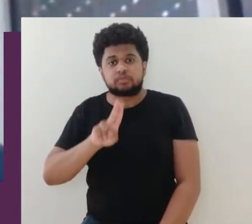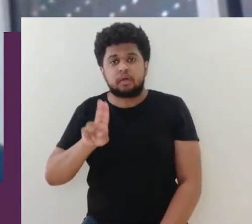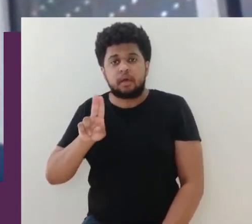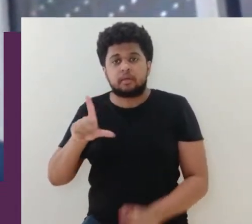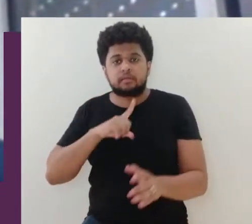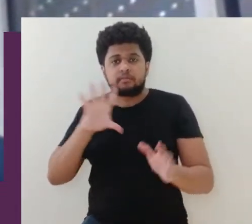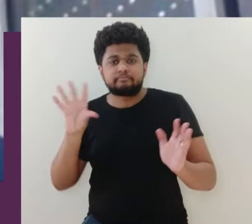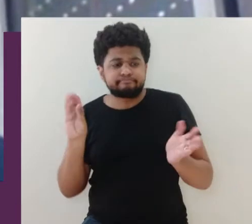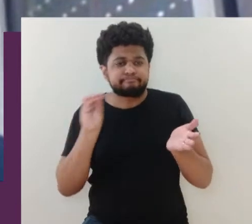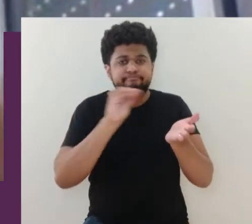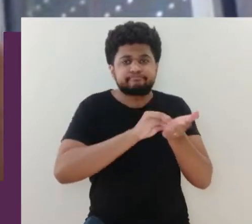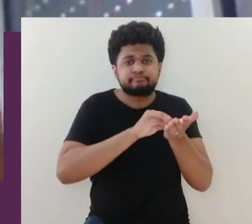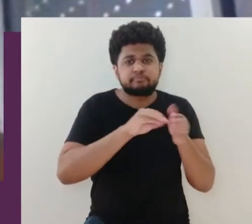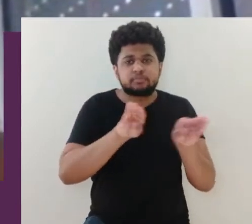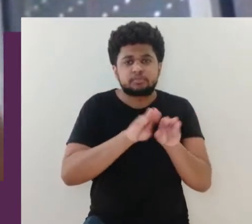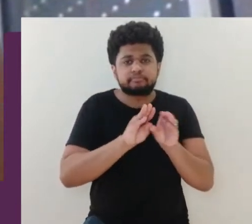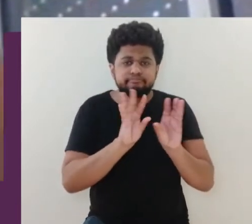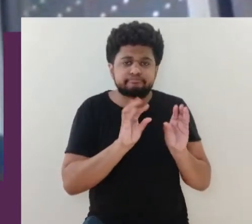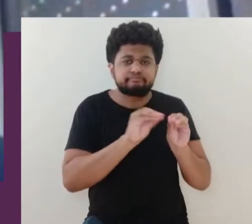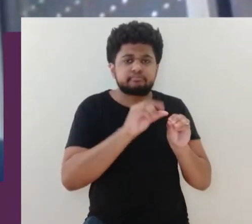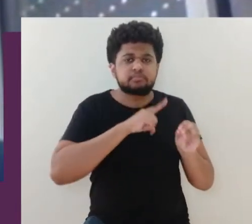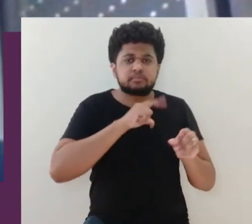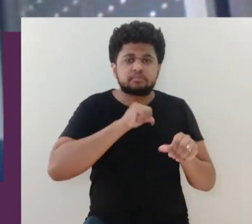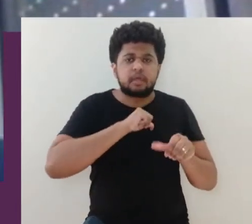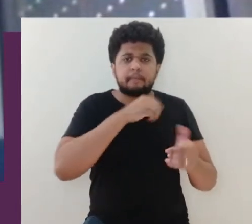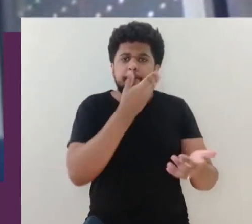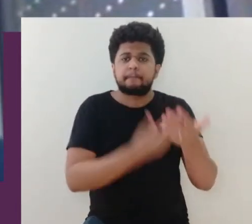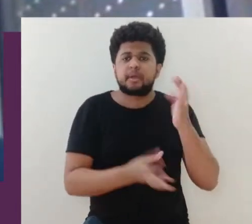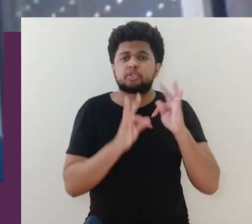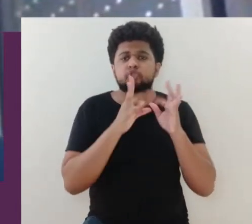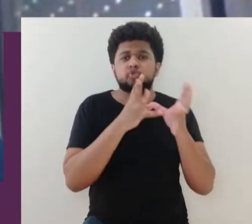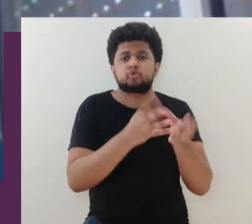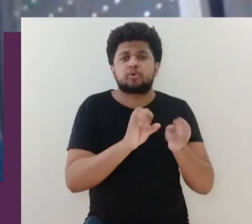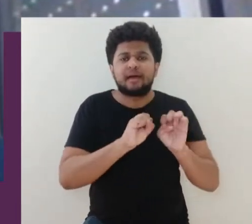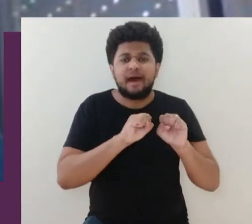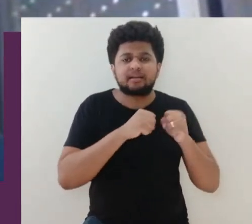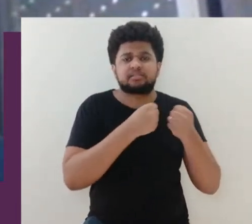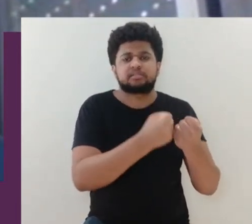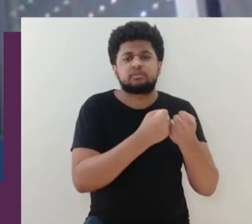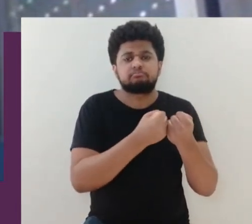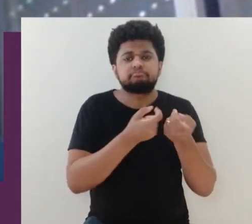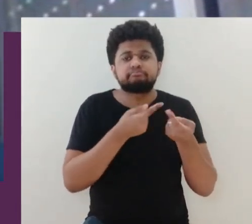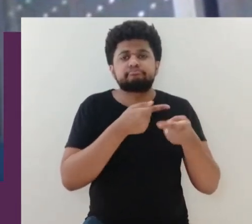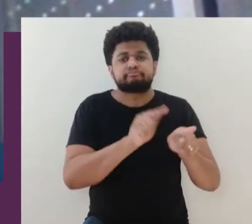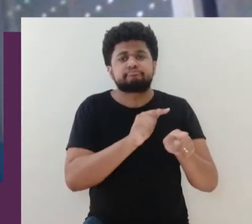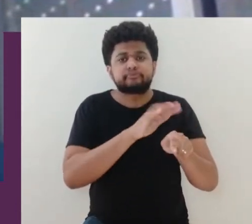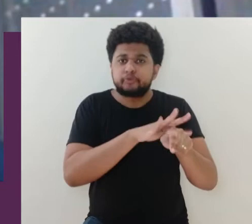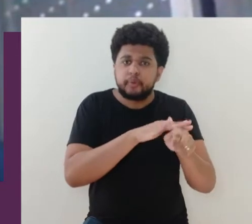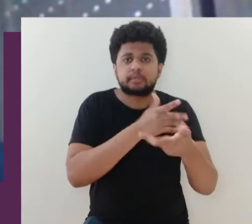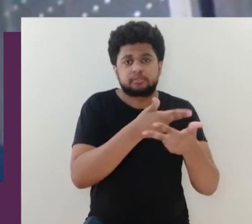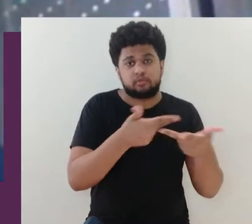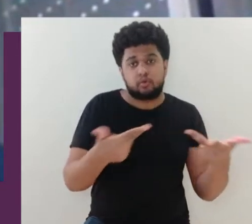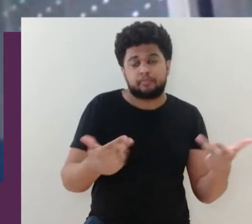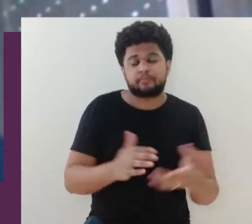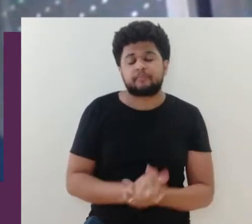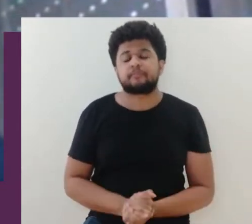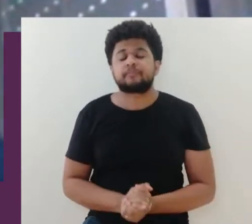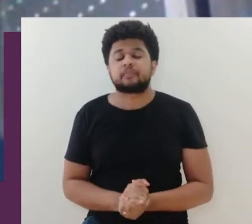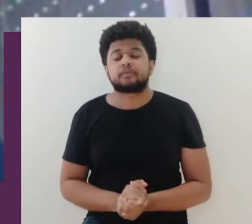vírus, aplica ali um produto químico e ele perde toda a sua ação, né, para provocar doença ou algo do